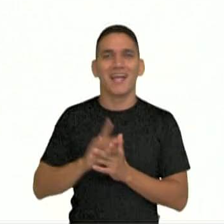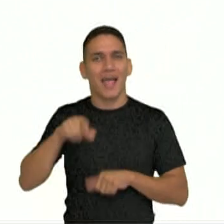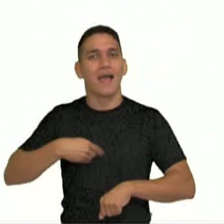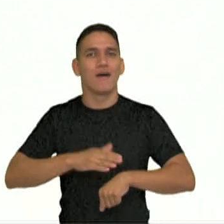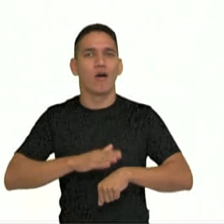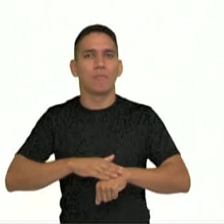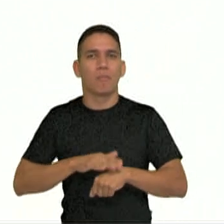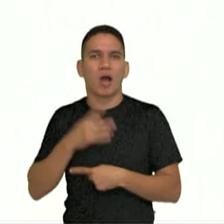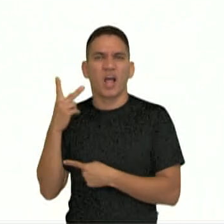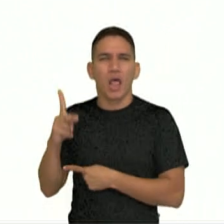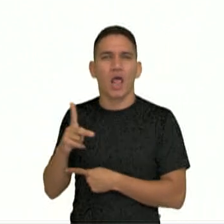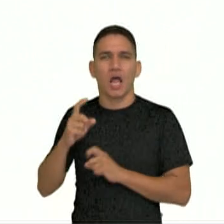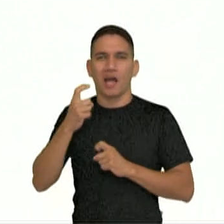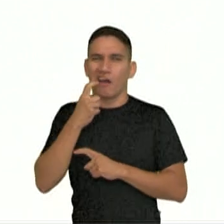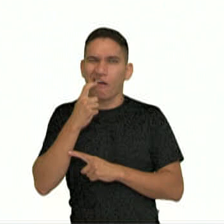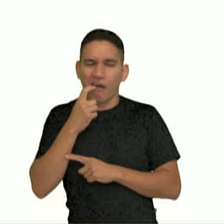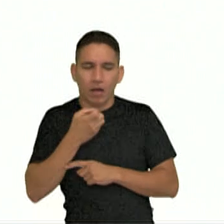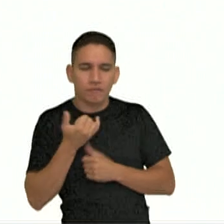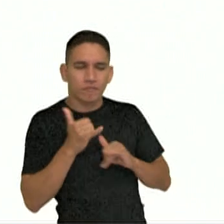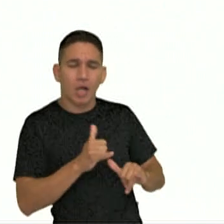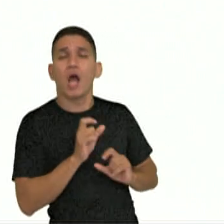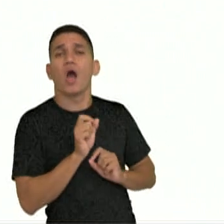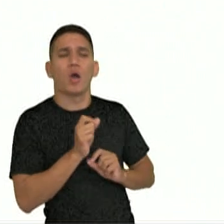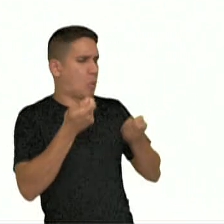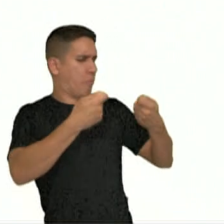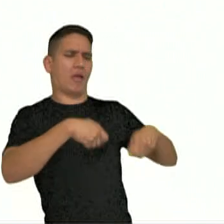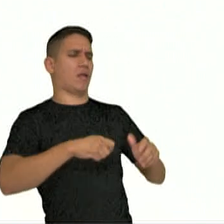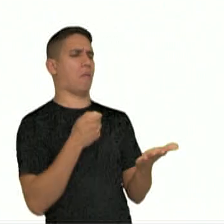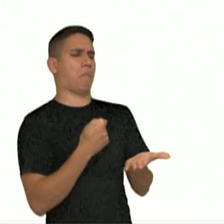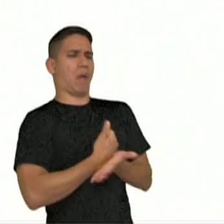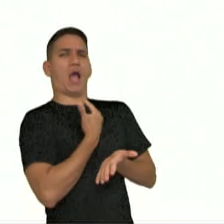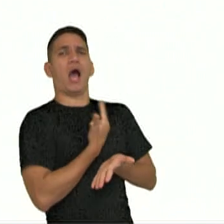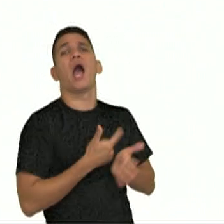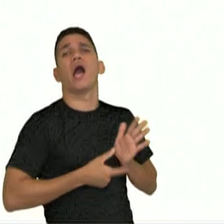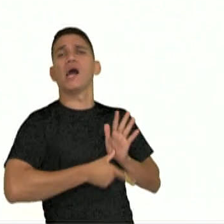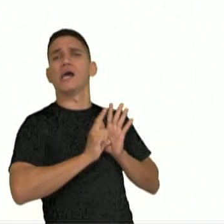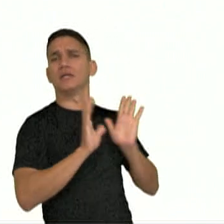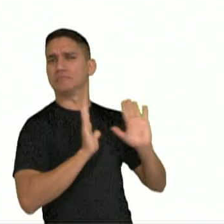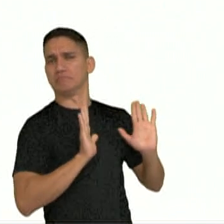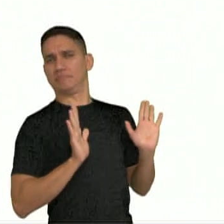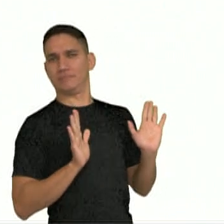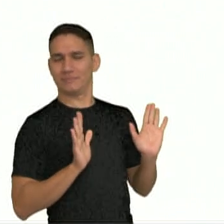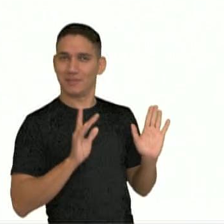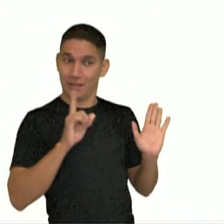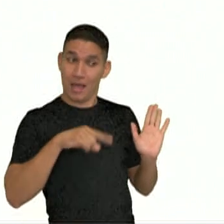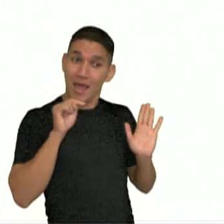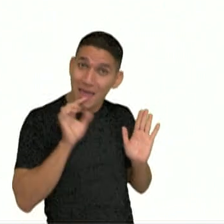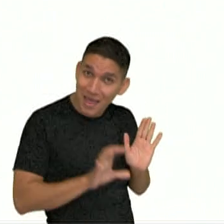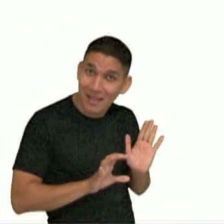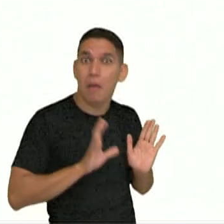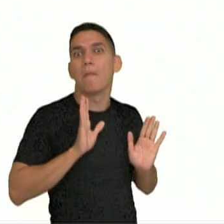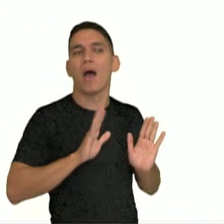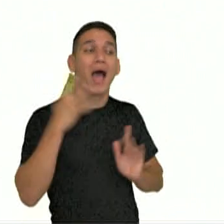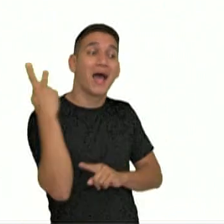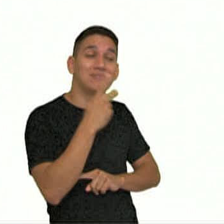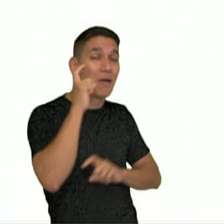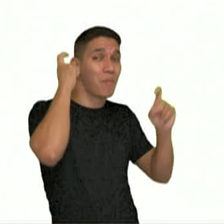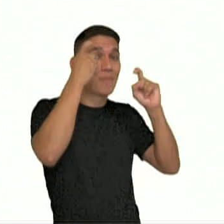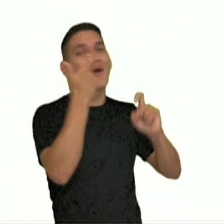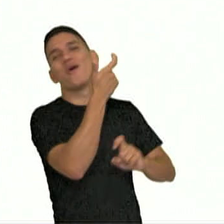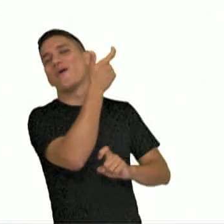dentista fala que não há necessidade dele pagar adiantado, né, a extração do dente, mas como ele iria